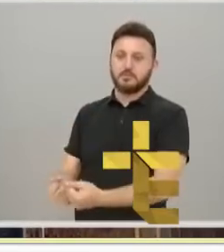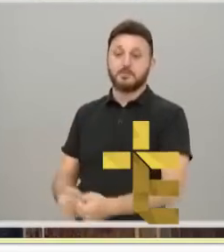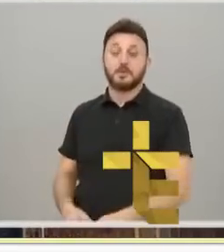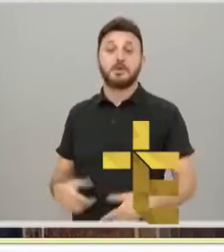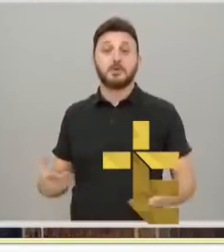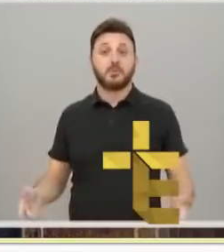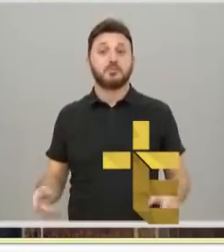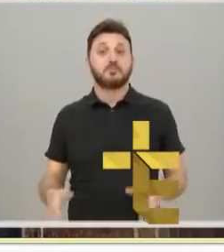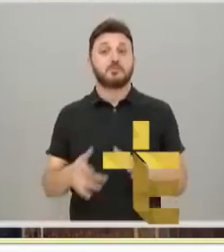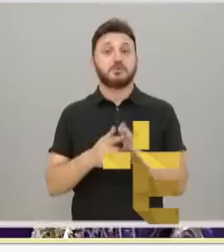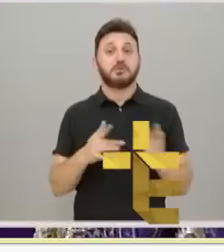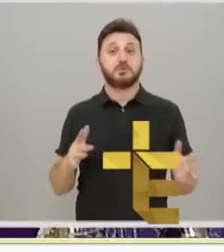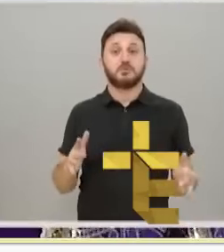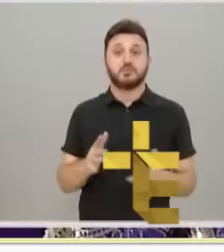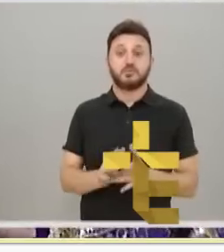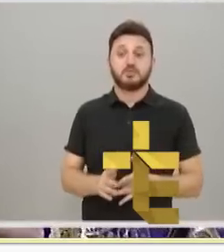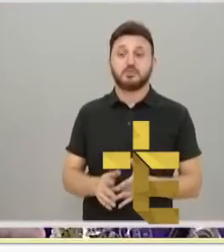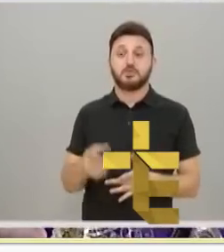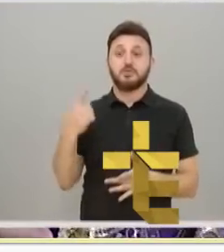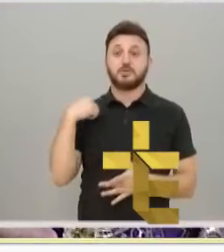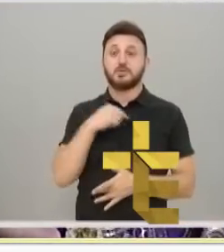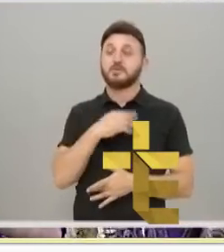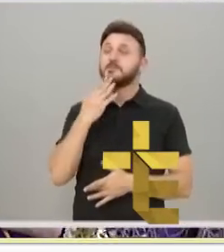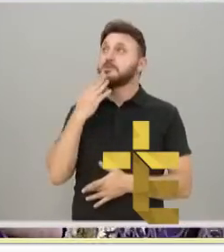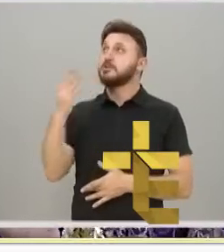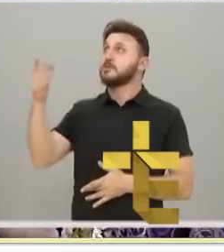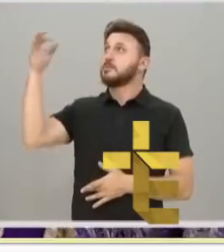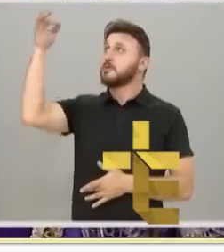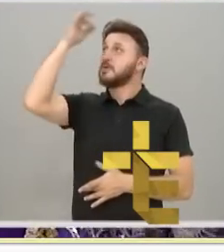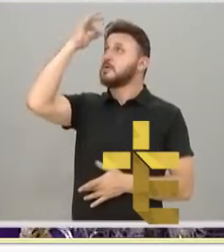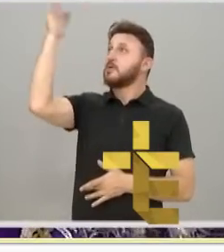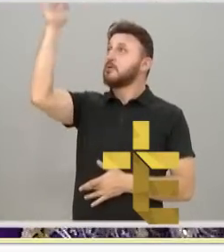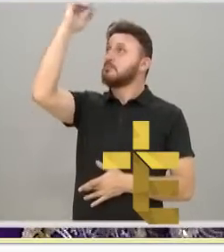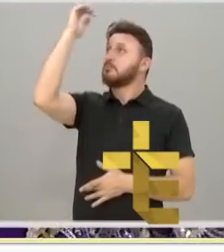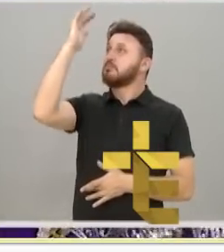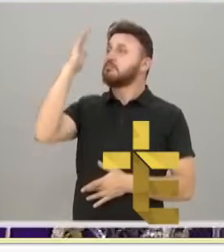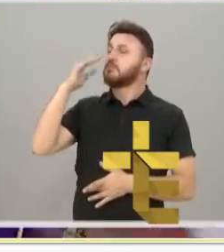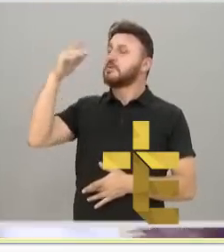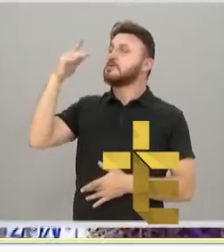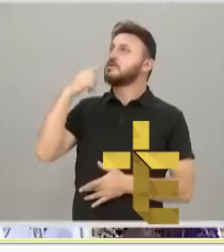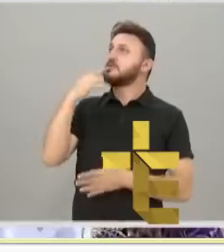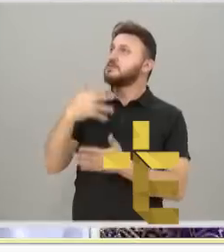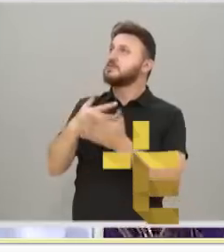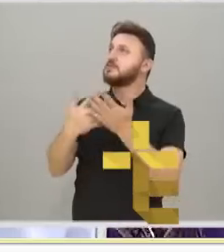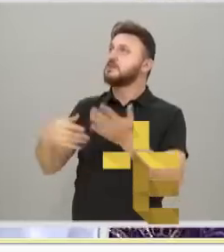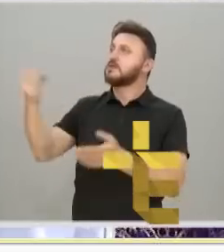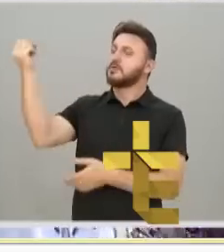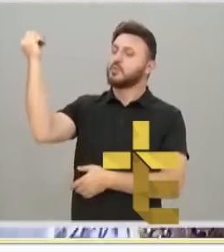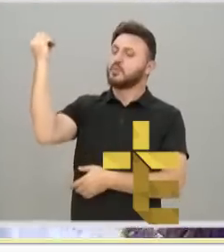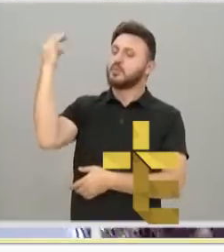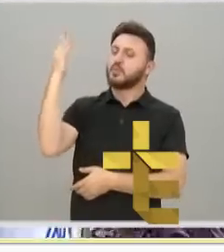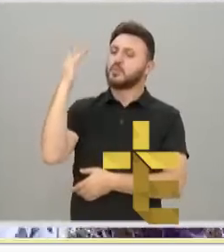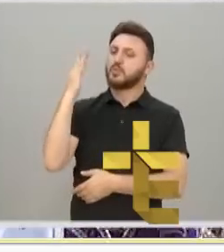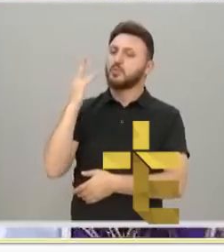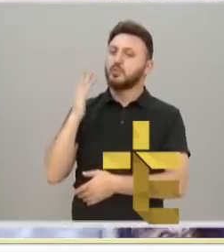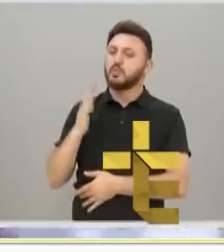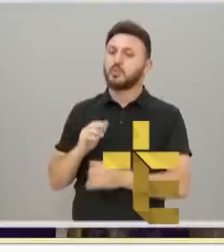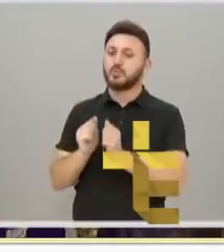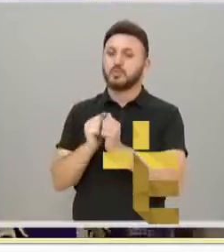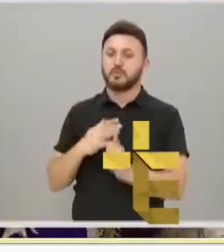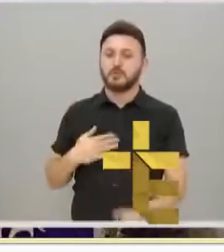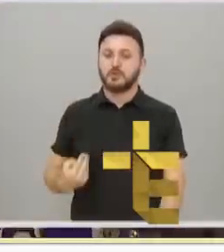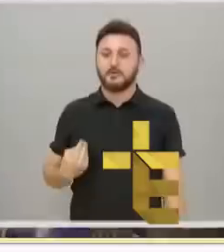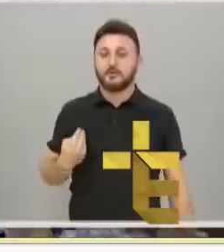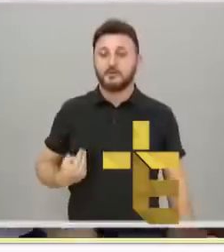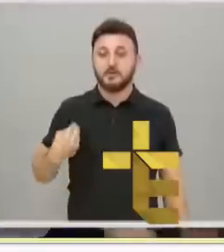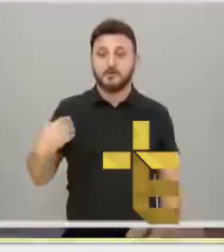Senhor, faça a sua aspersão do teu sangue precioso em mim, em mim.